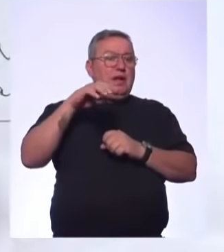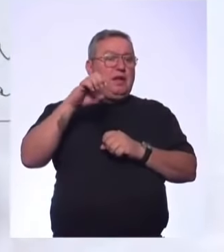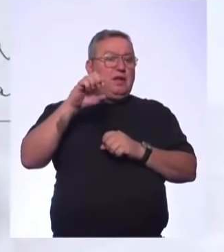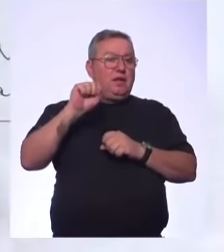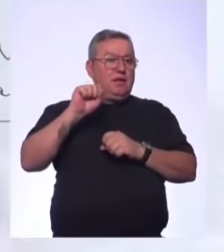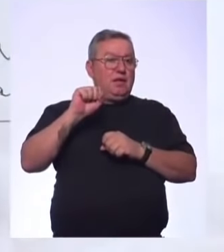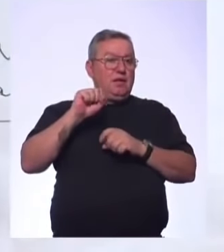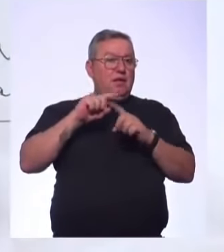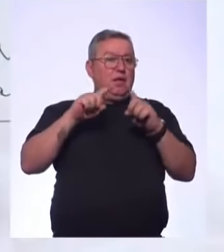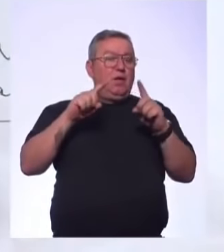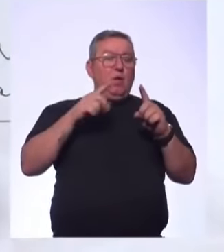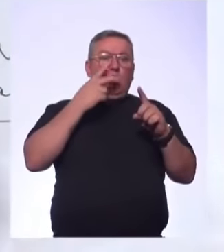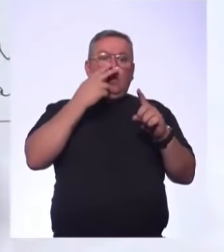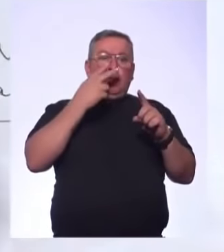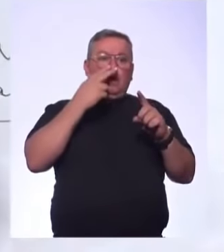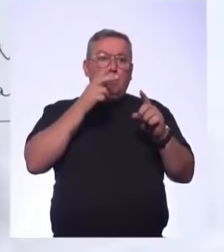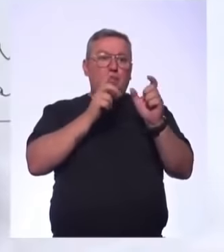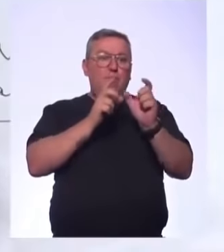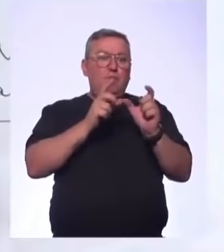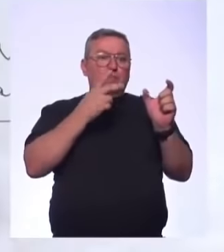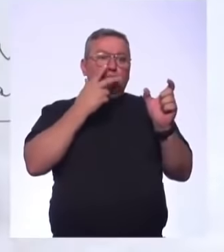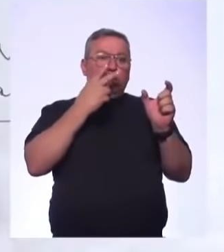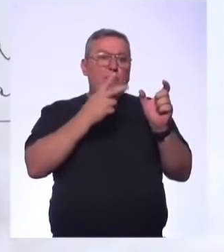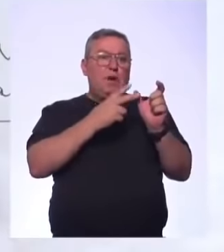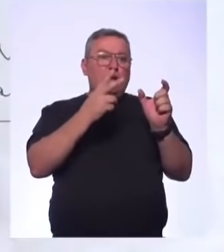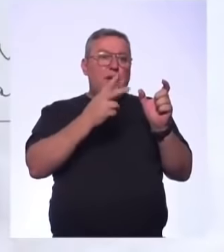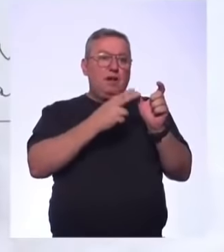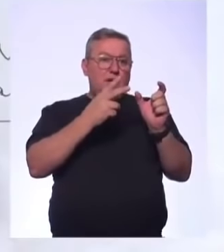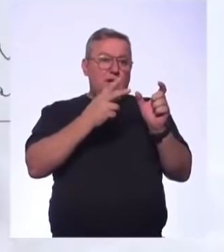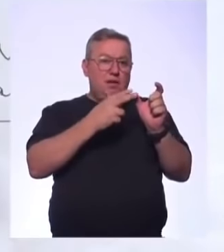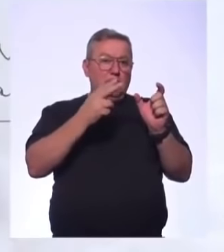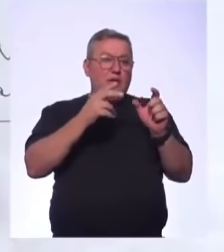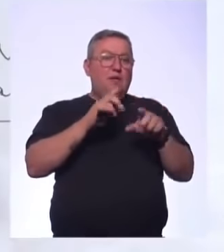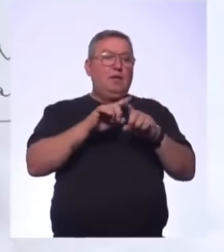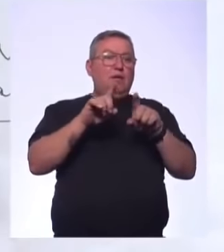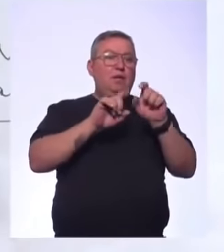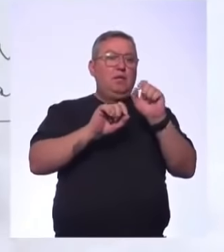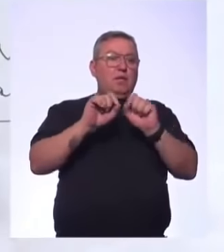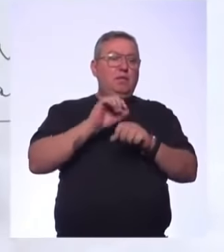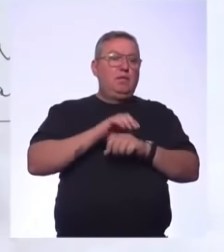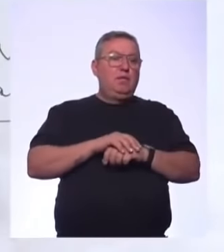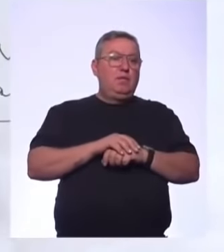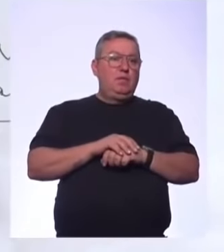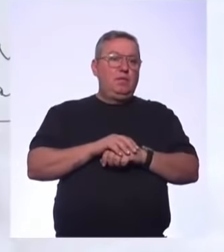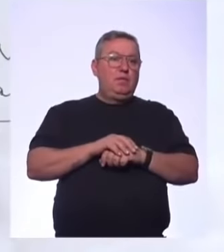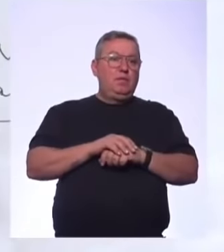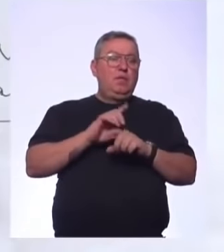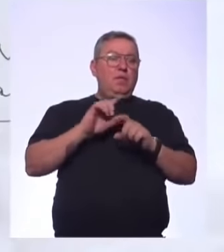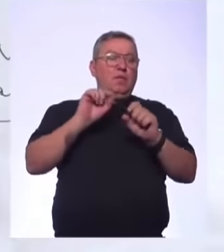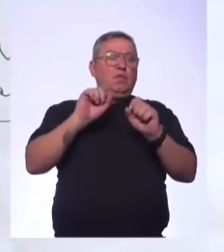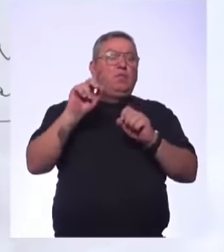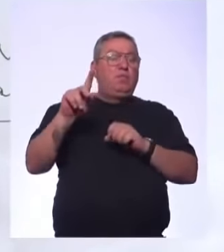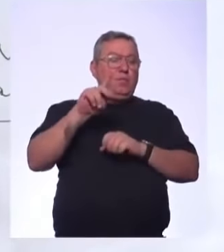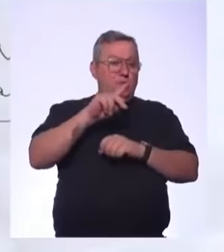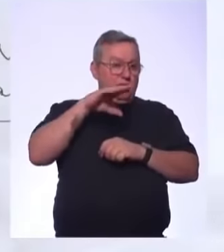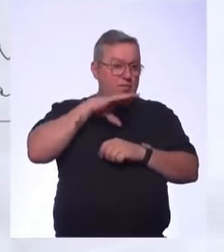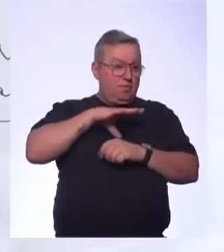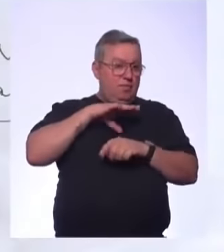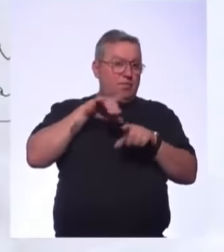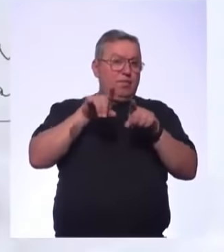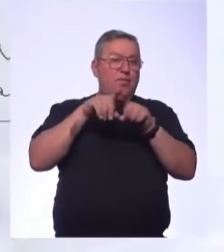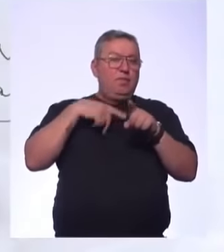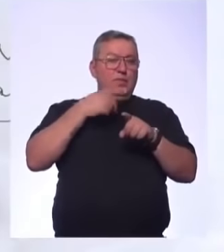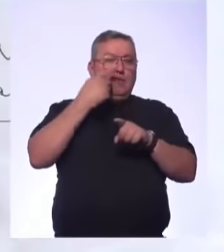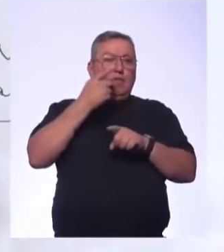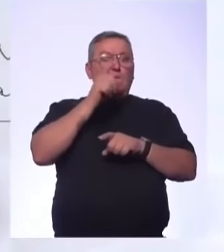me digam, what are cognates? Então, você tem um minuto para dizer o que são cognatos. né? Eu acho que professora de português também já deve ter falado